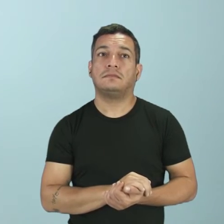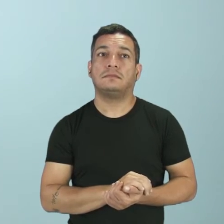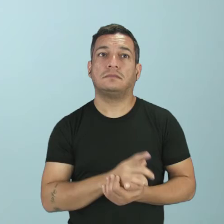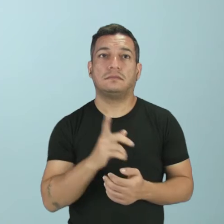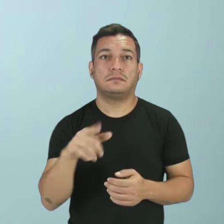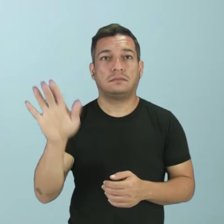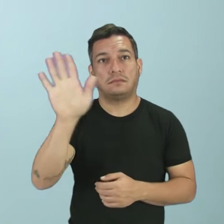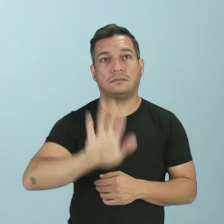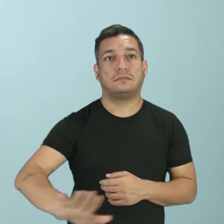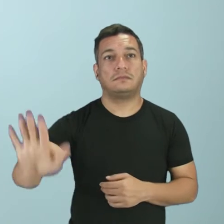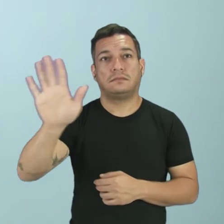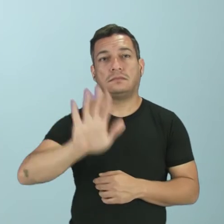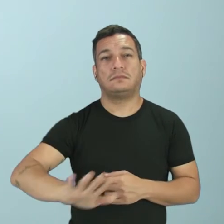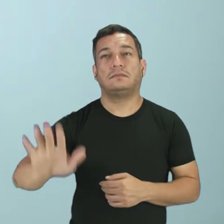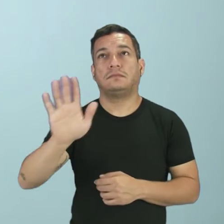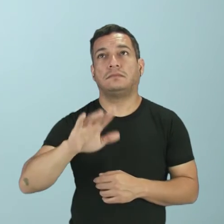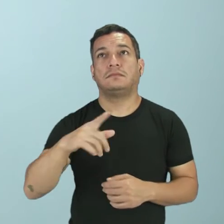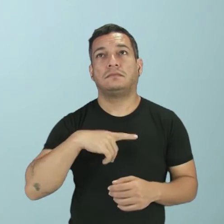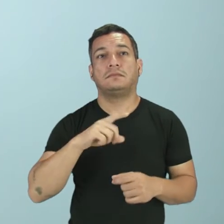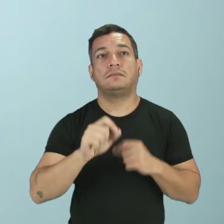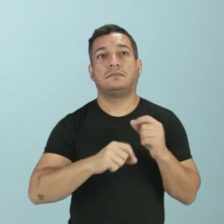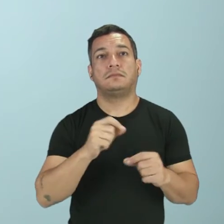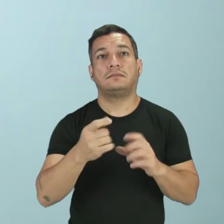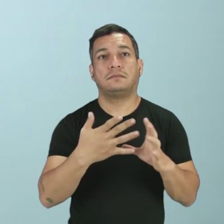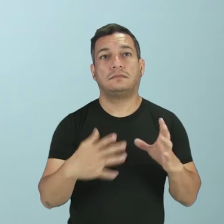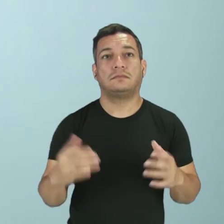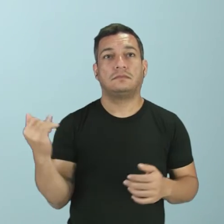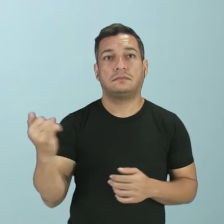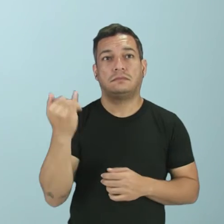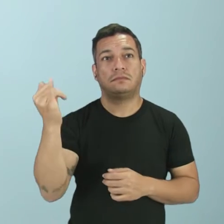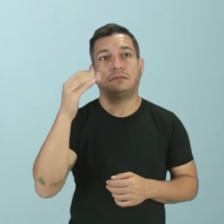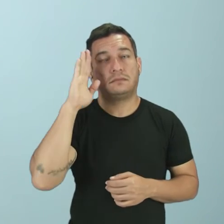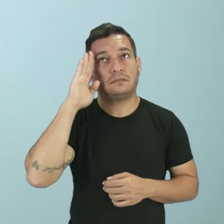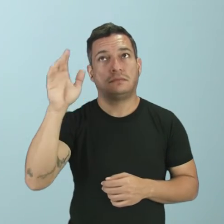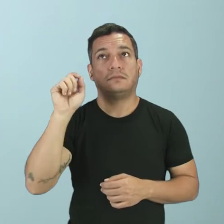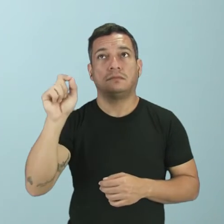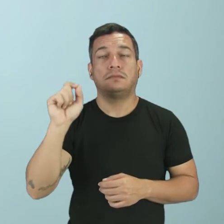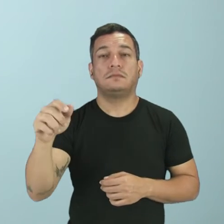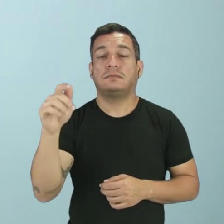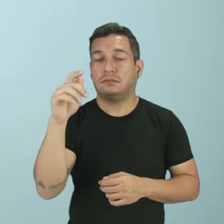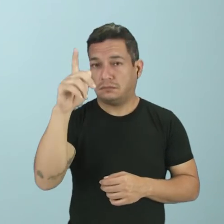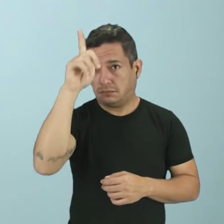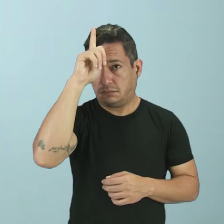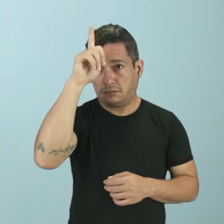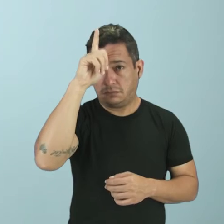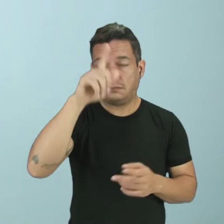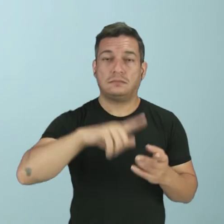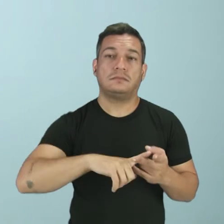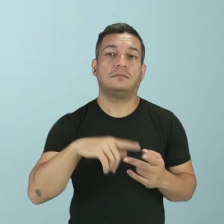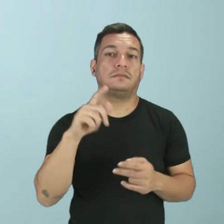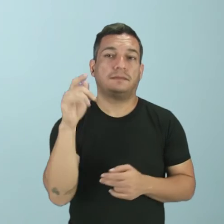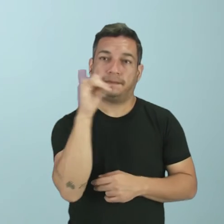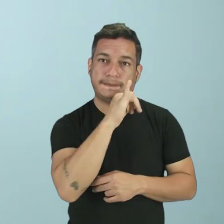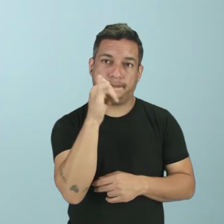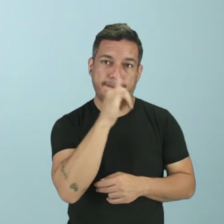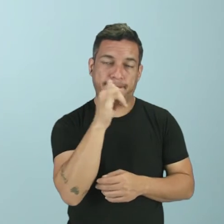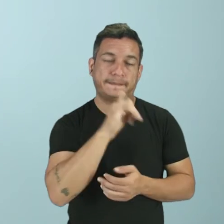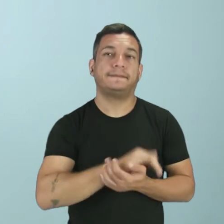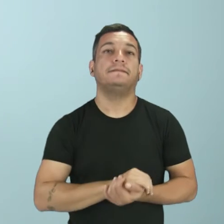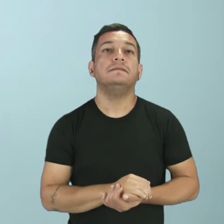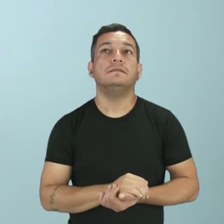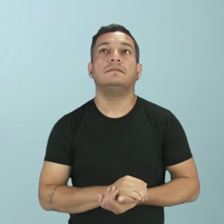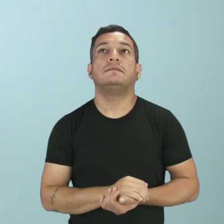o nacionalismo ele vai ter um caráter muito importante, principalmente na Alemanha e na Itália,